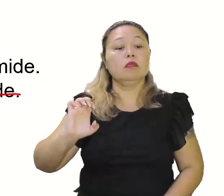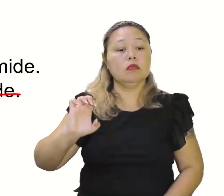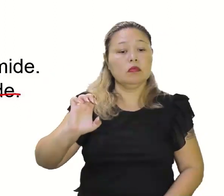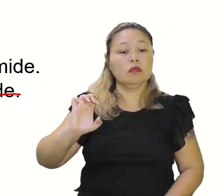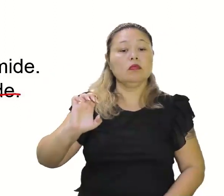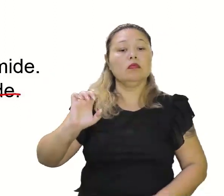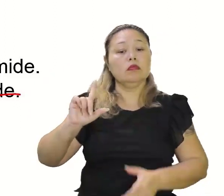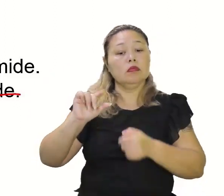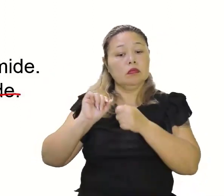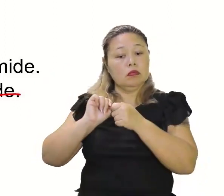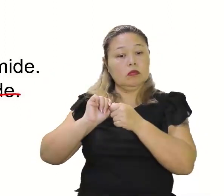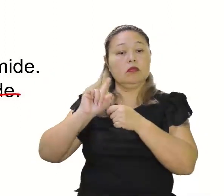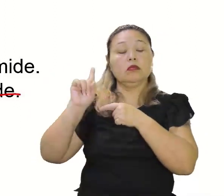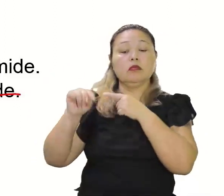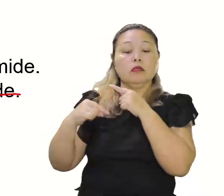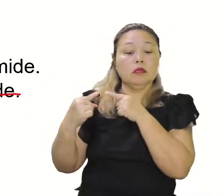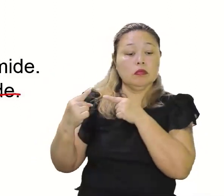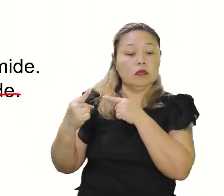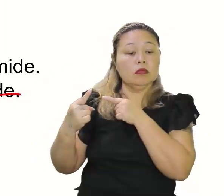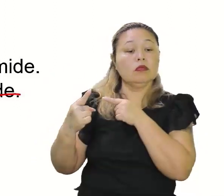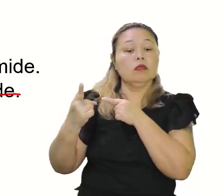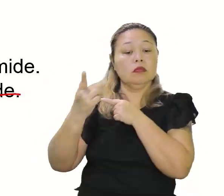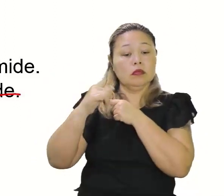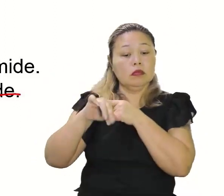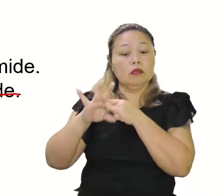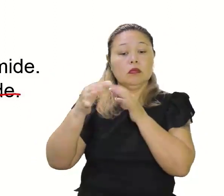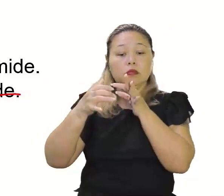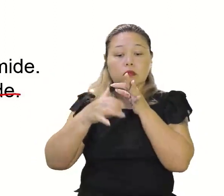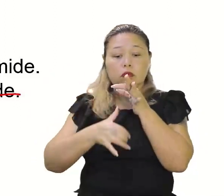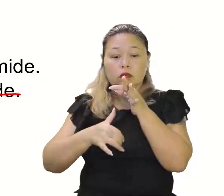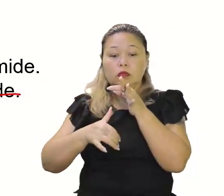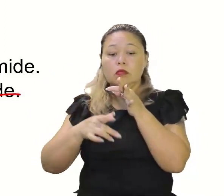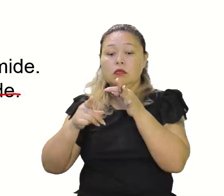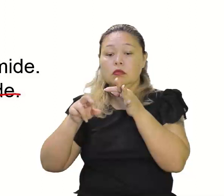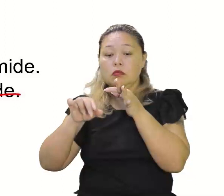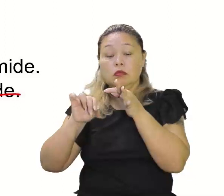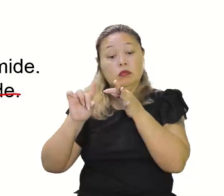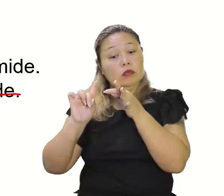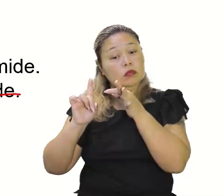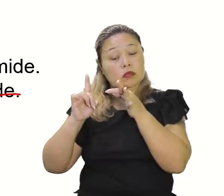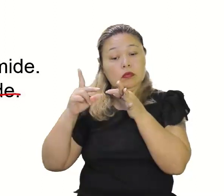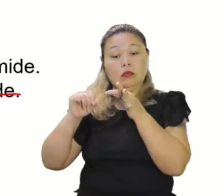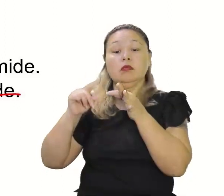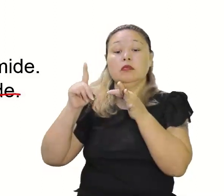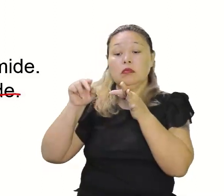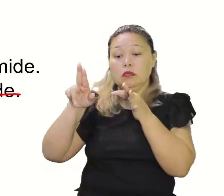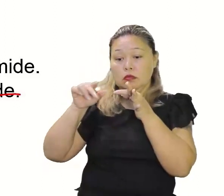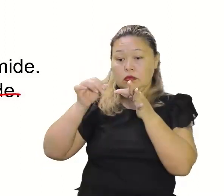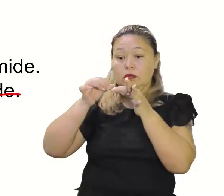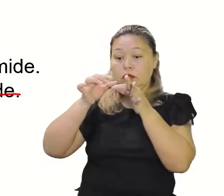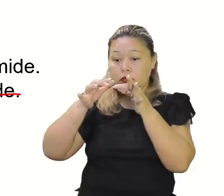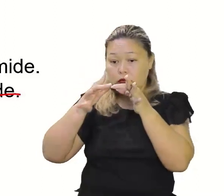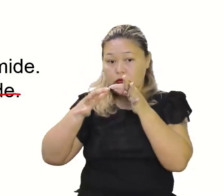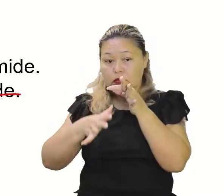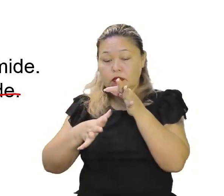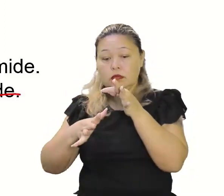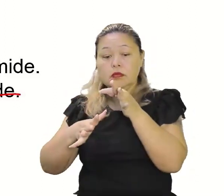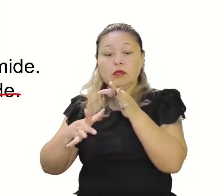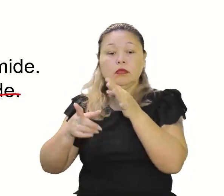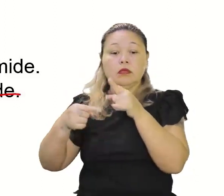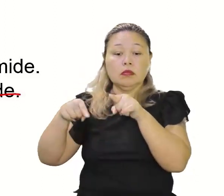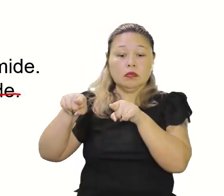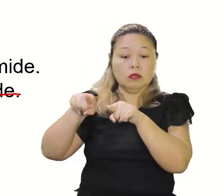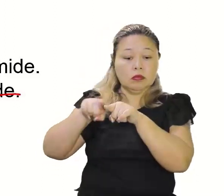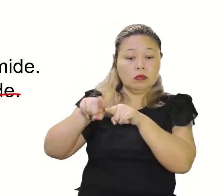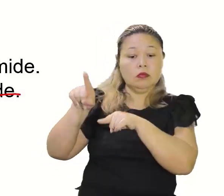prisma e pirâmide. A letra B tem cilindro, tronco de pirâmide. Opa, não é um tronco, é uma pirâmide Não mesmo, é um né? tronco. Cilindro, prisma e